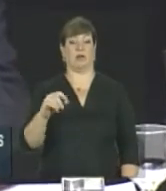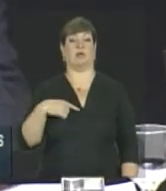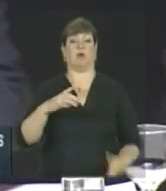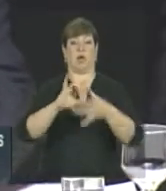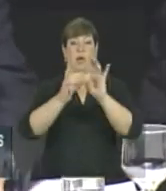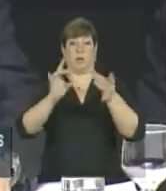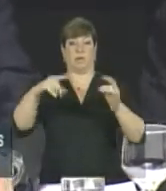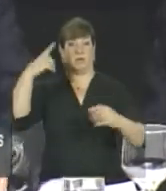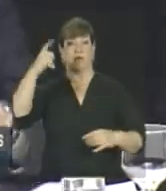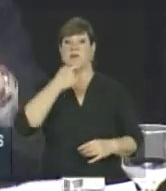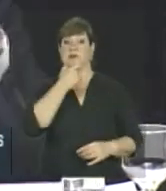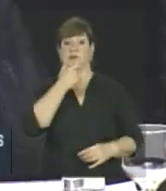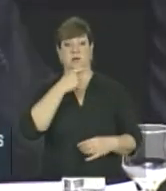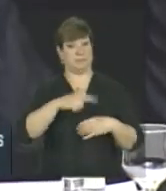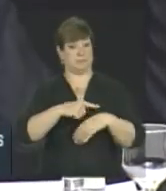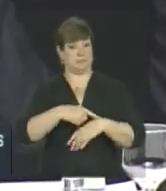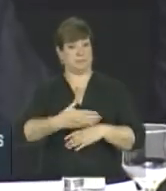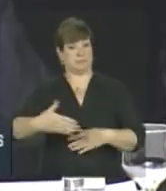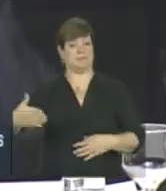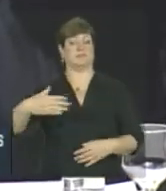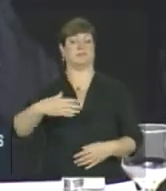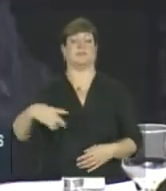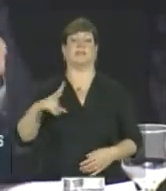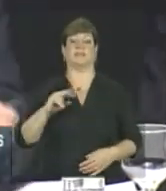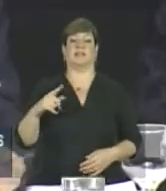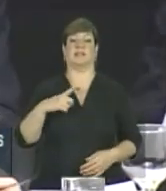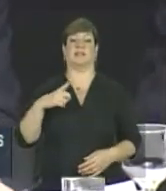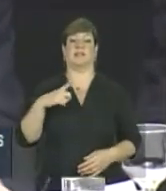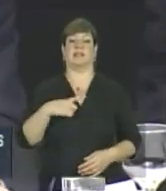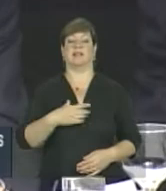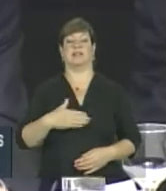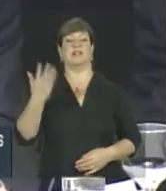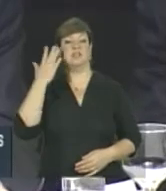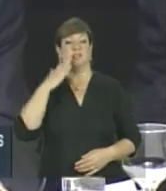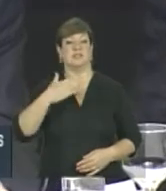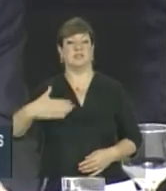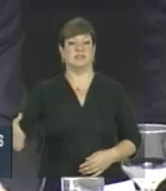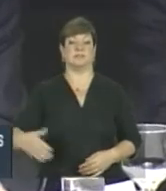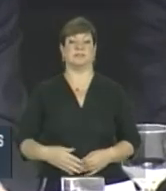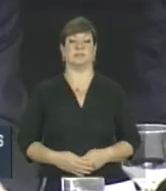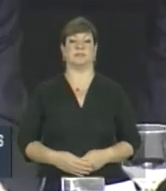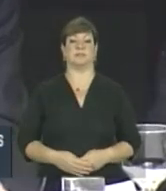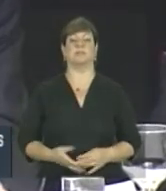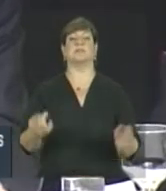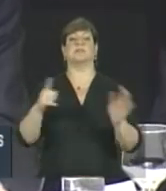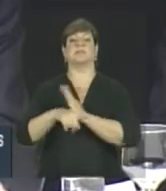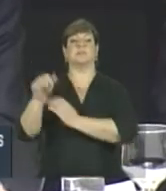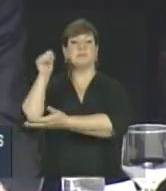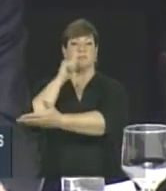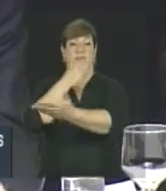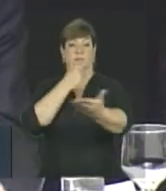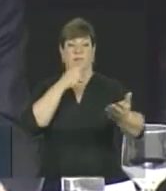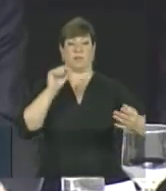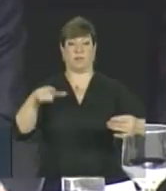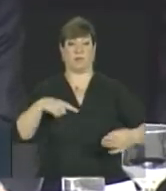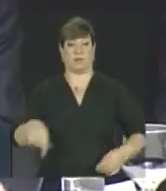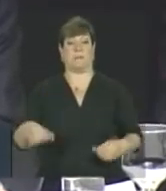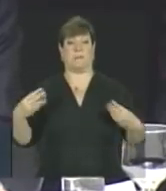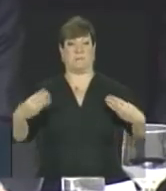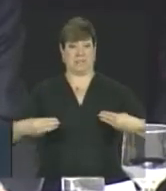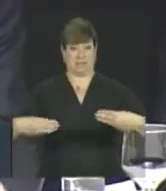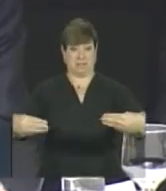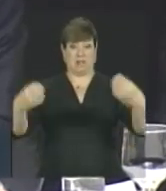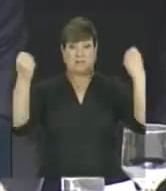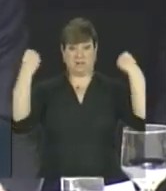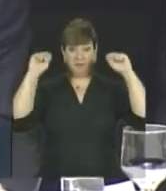Londres em breve. Senhoras e senhores, o Ministério do Esporte concluiu